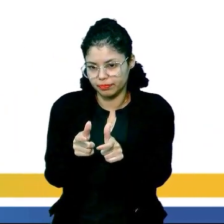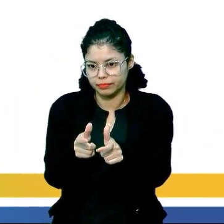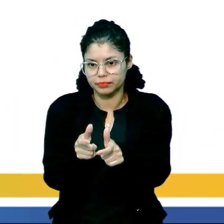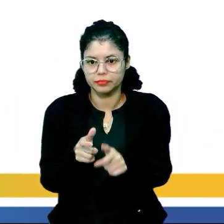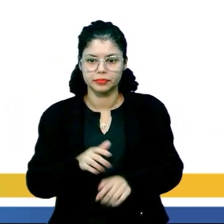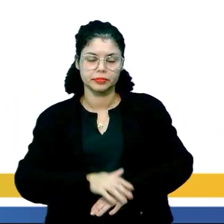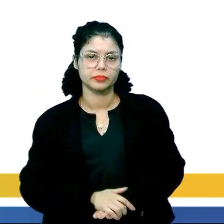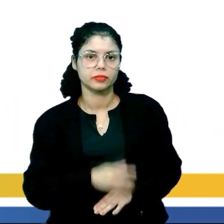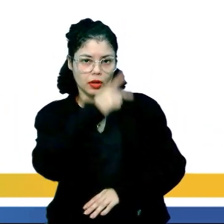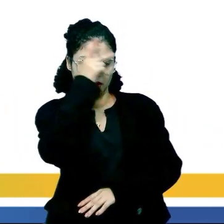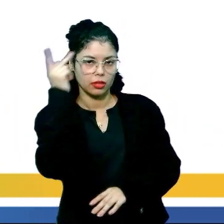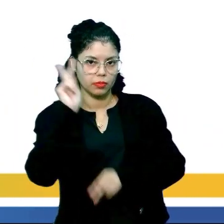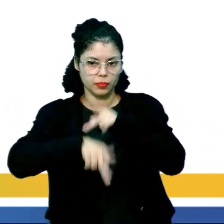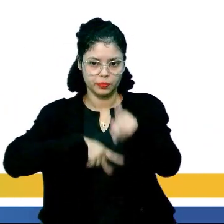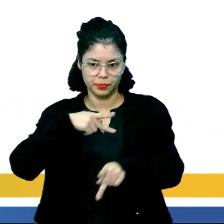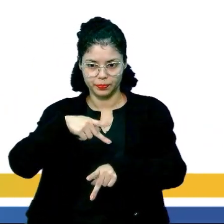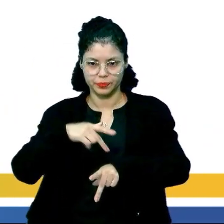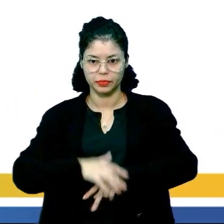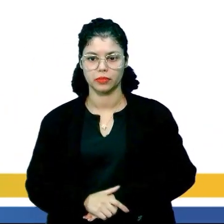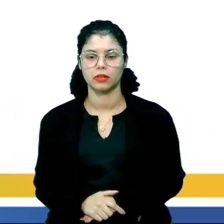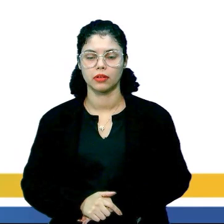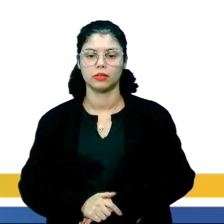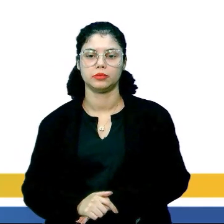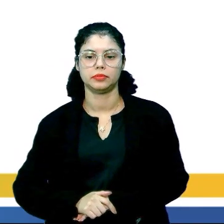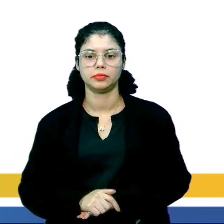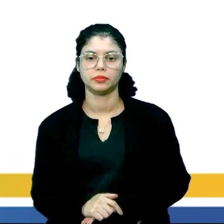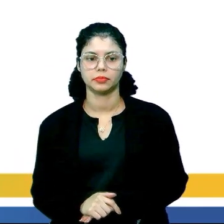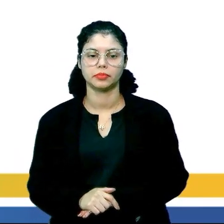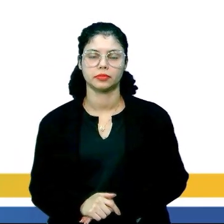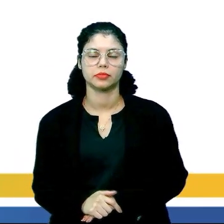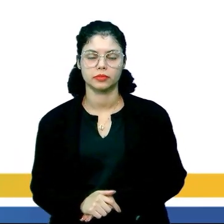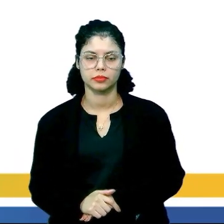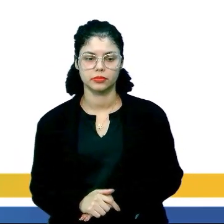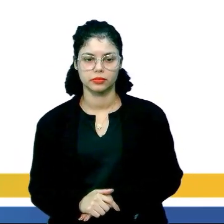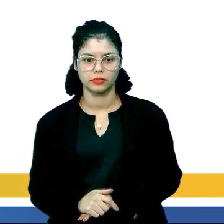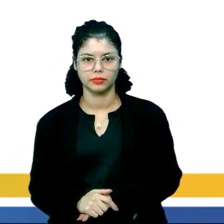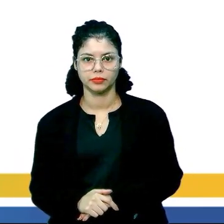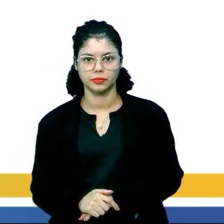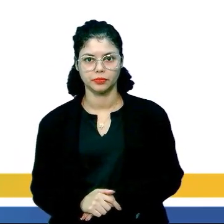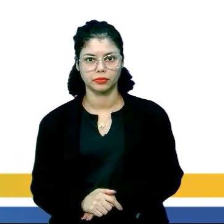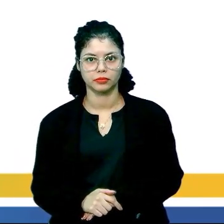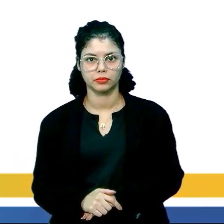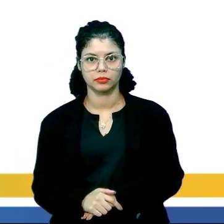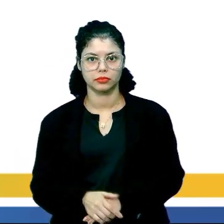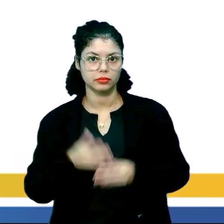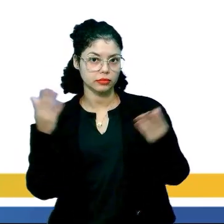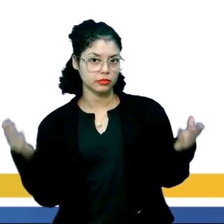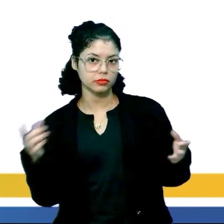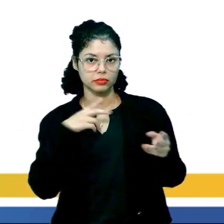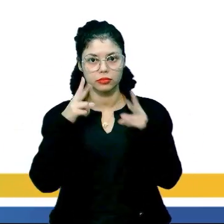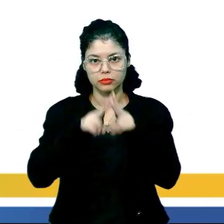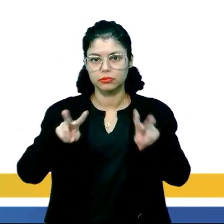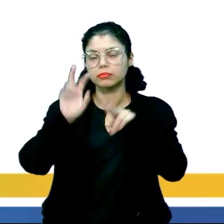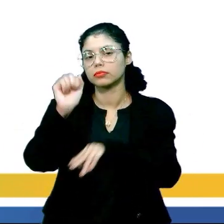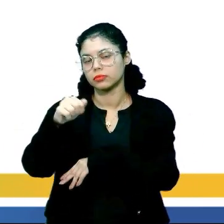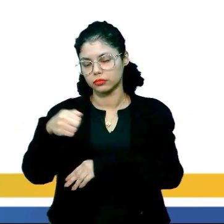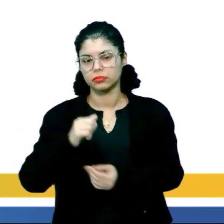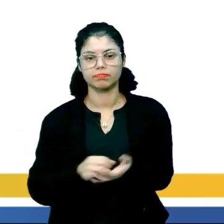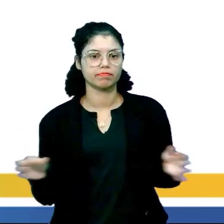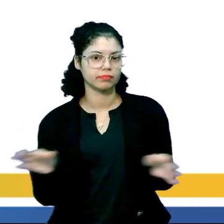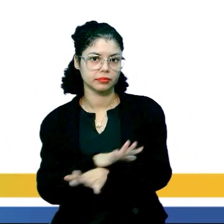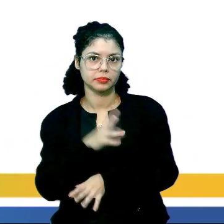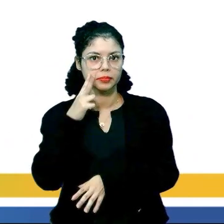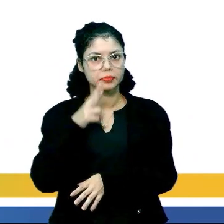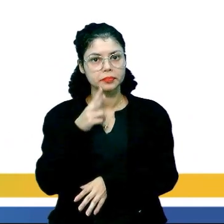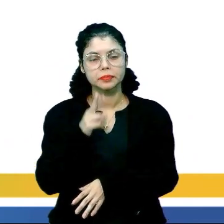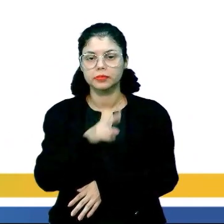equidade, quer dizer, igualdade de gêneros, e a defesa dos direitos das minorias. Então, visava mesmo acabar com essa